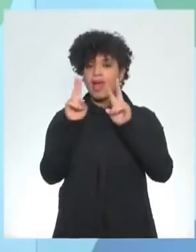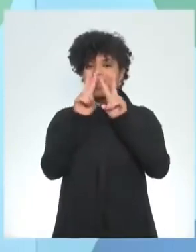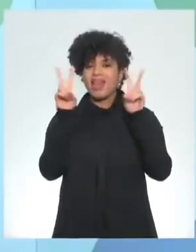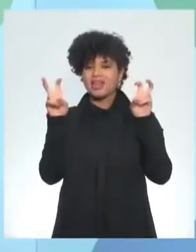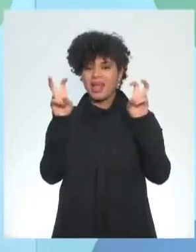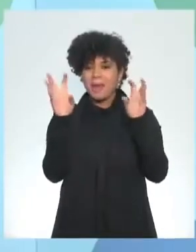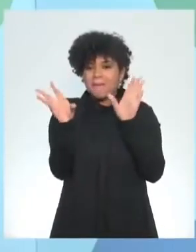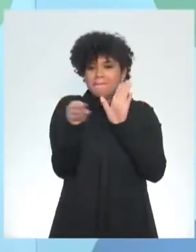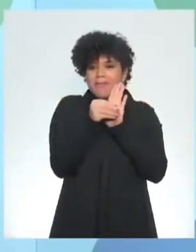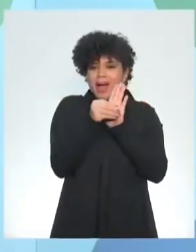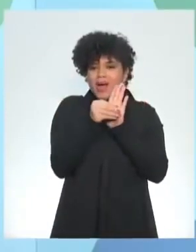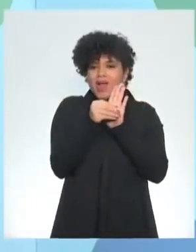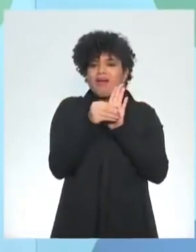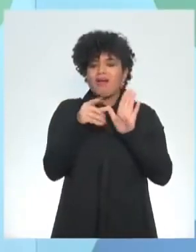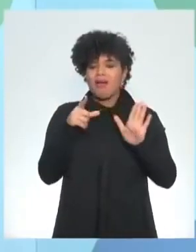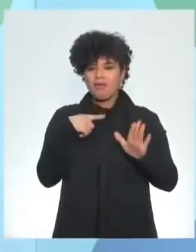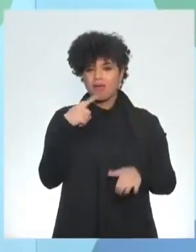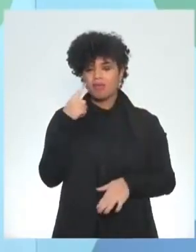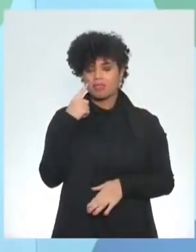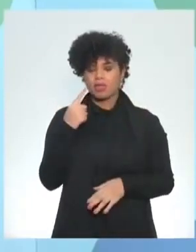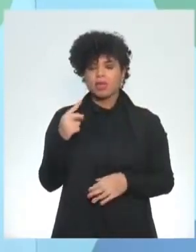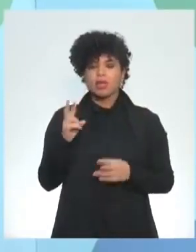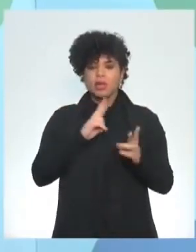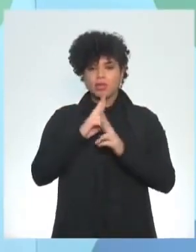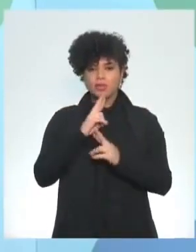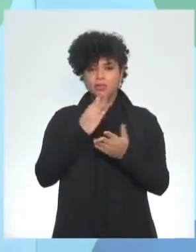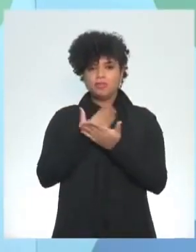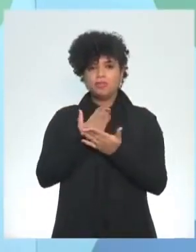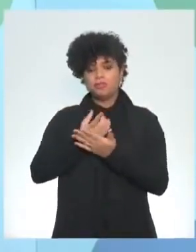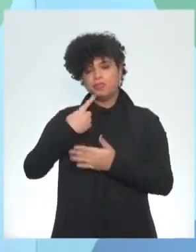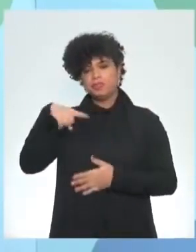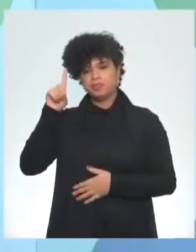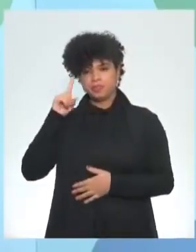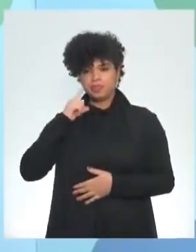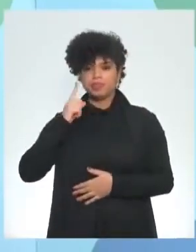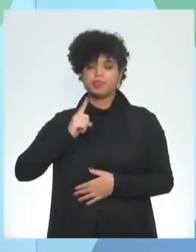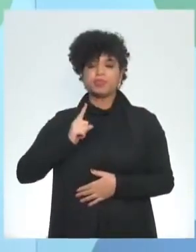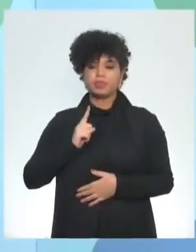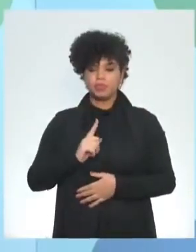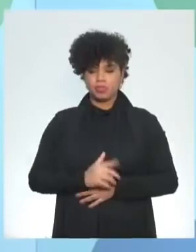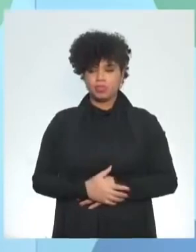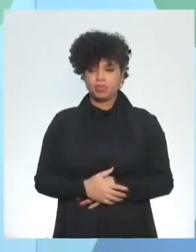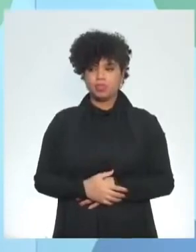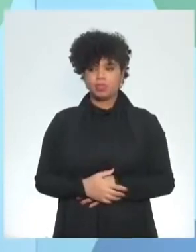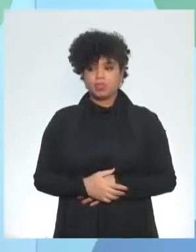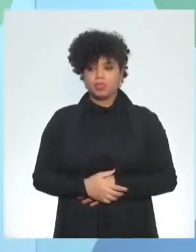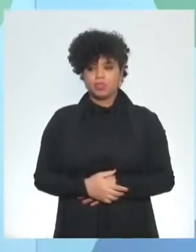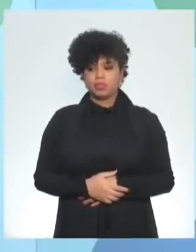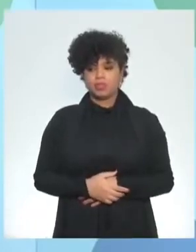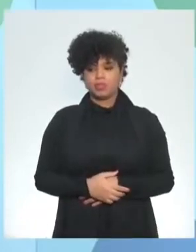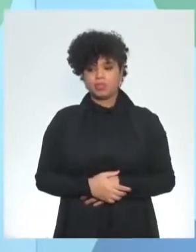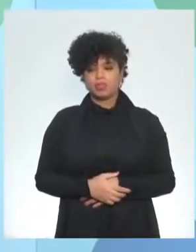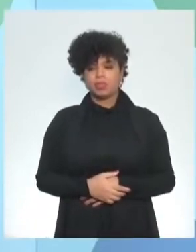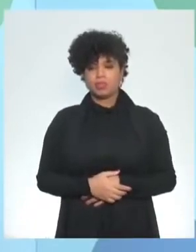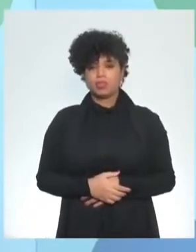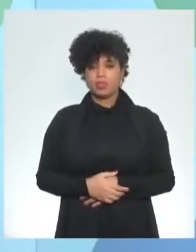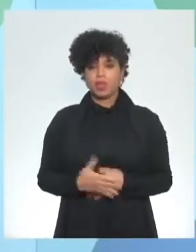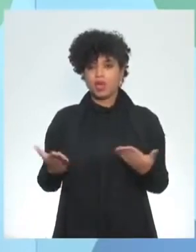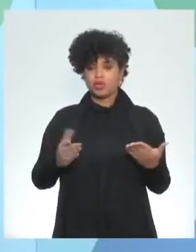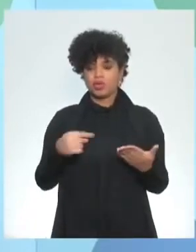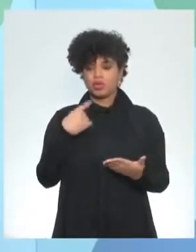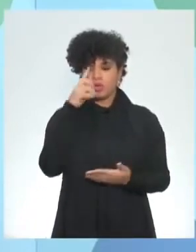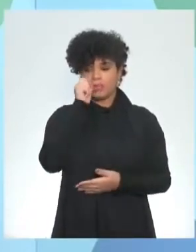aula de hoje está ligada na aula passada, né? Tem a ver com a aula passada. Então, aí, hoje a gente vai